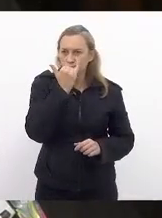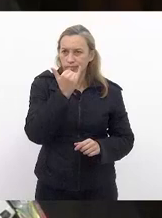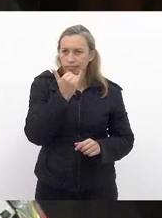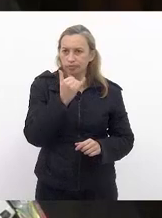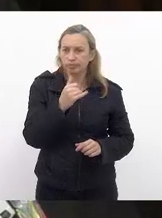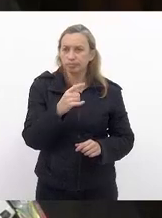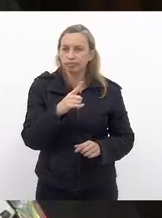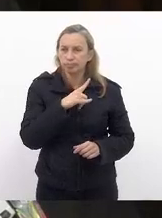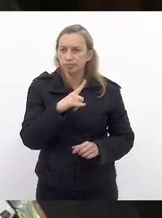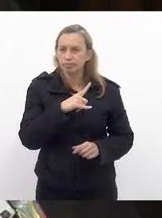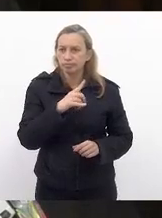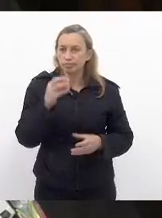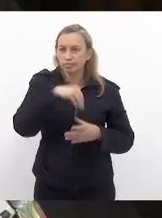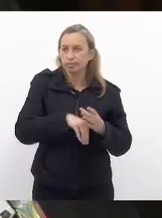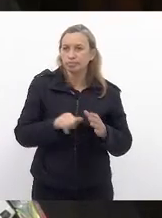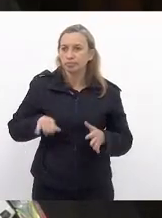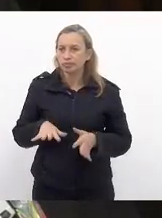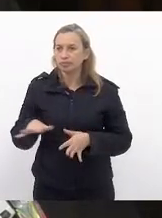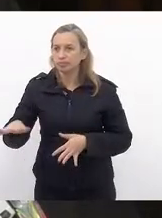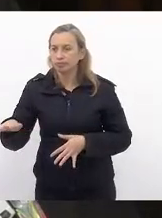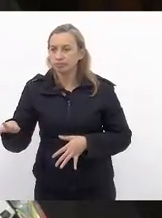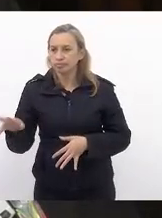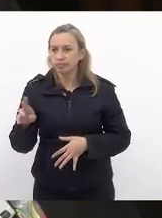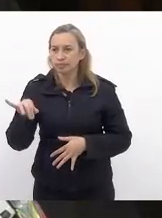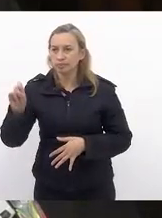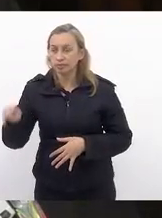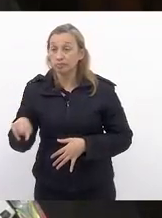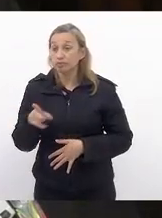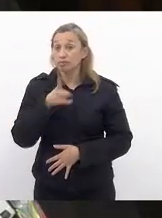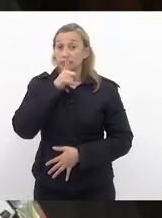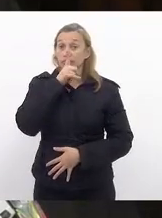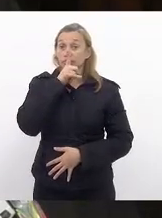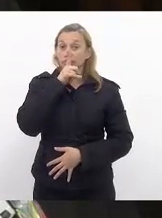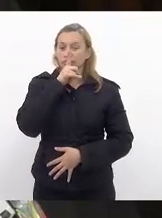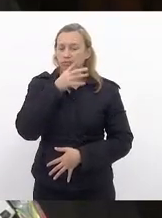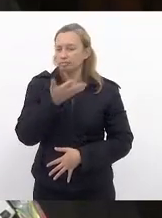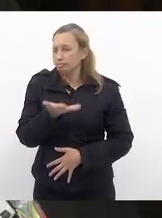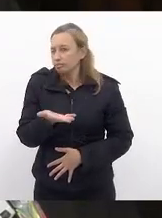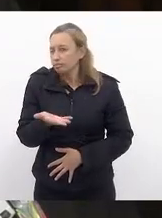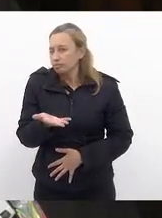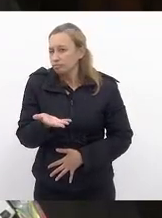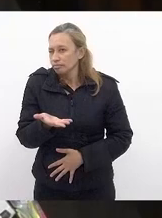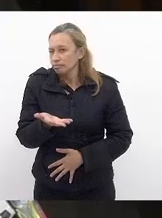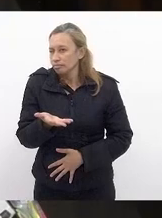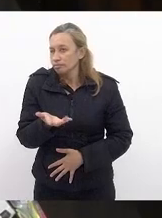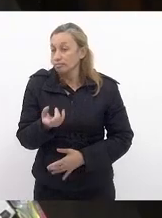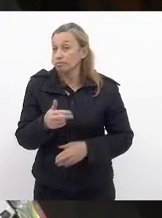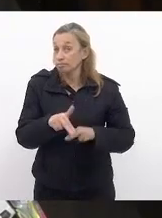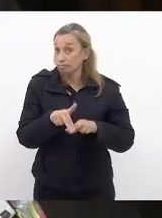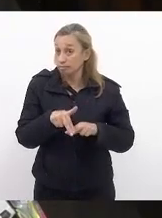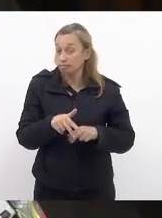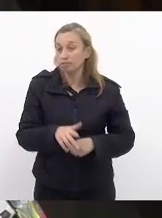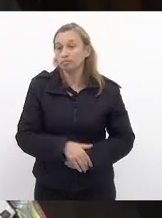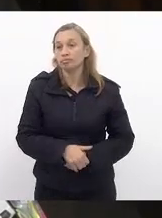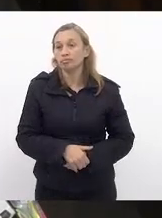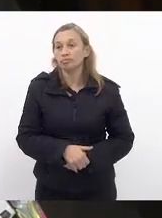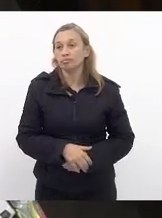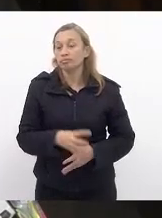traficante eles se silenciam é uma indignação seletiva portanto